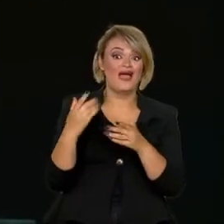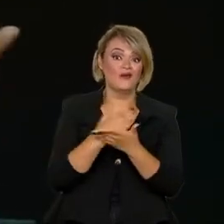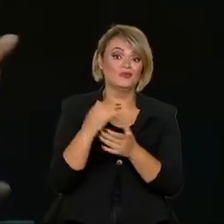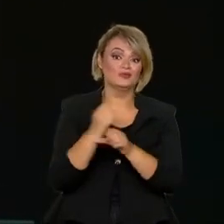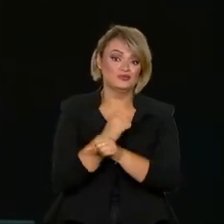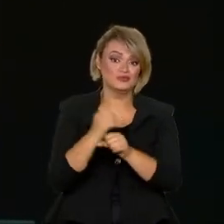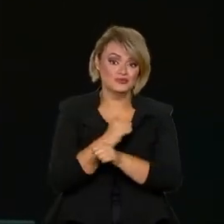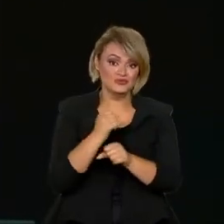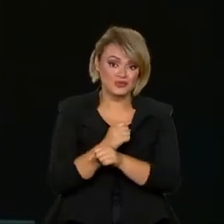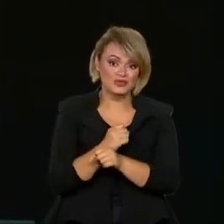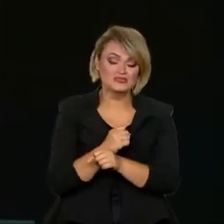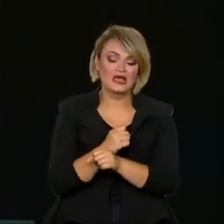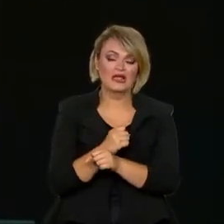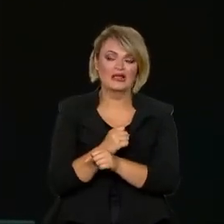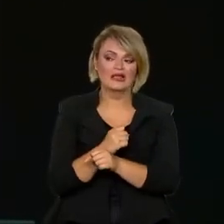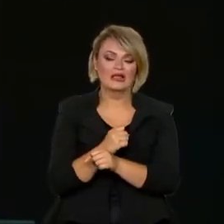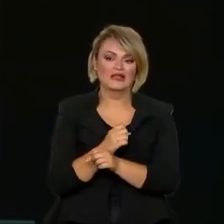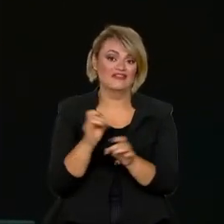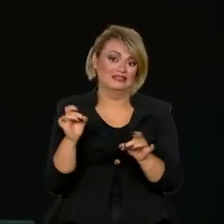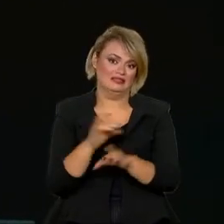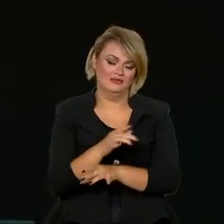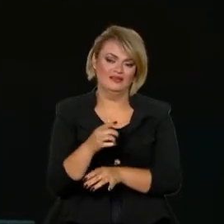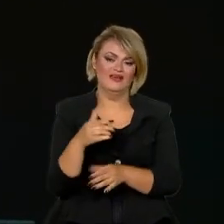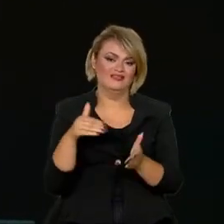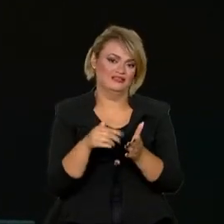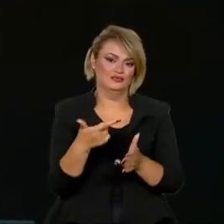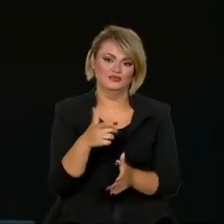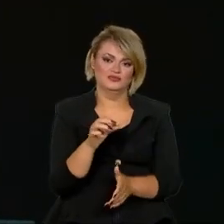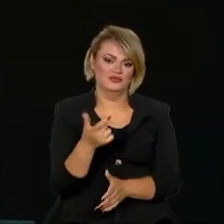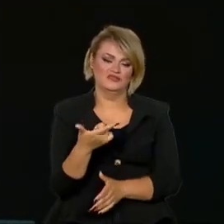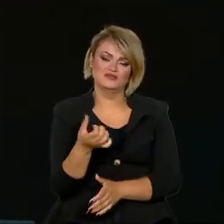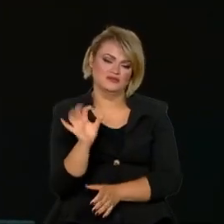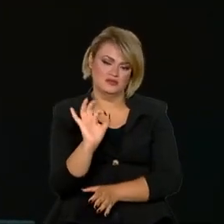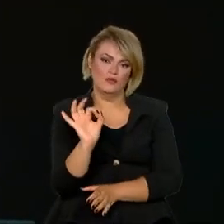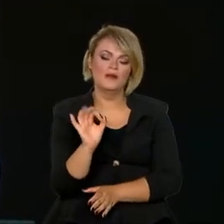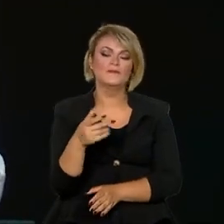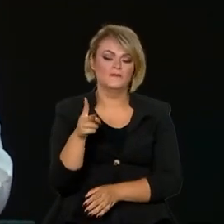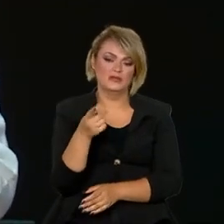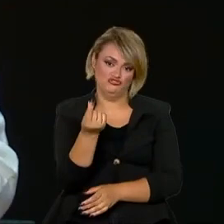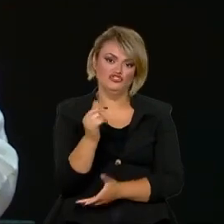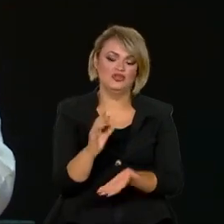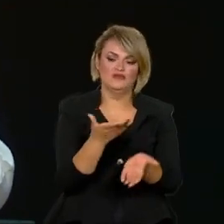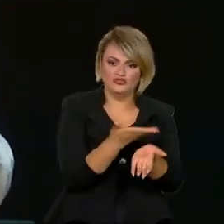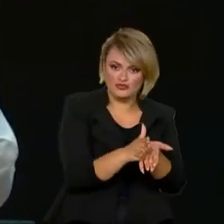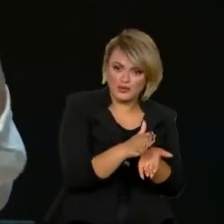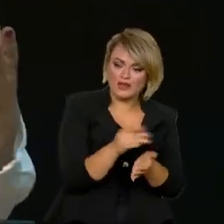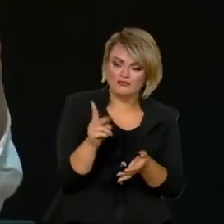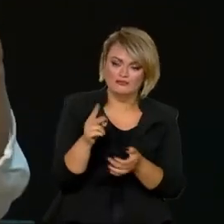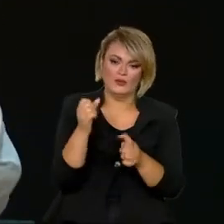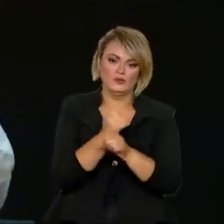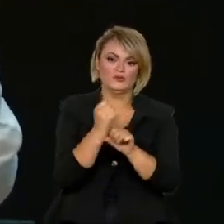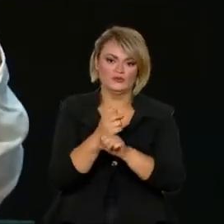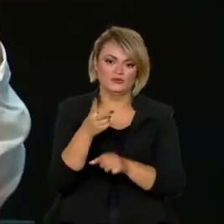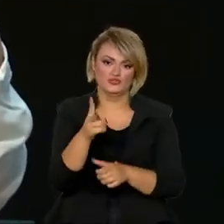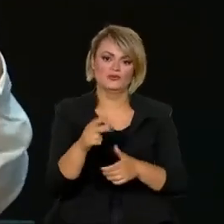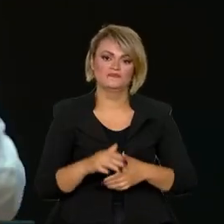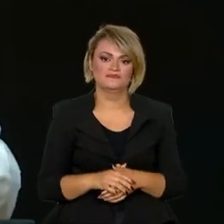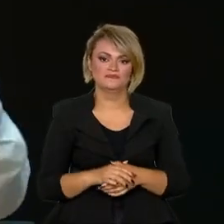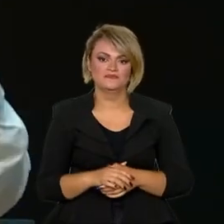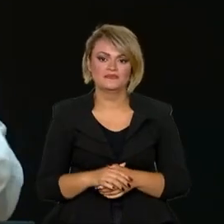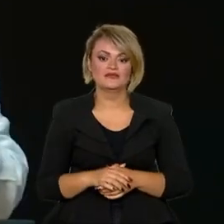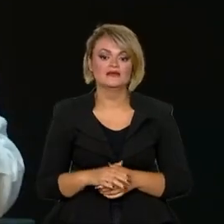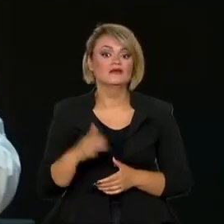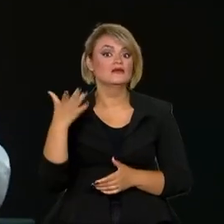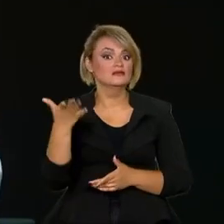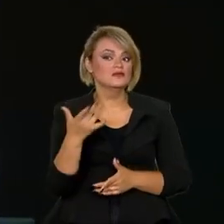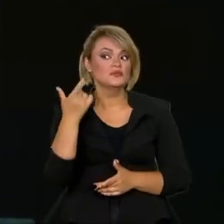período, esse mandato do presidente Lula. Há uma previsão, né, com esse conjunto